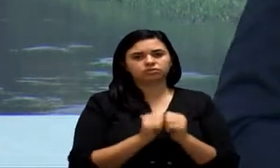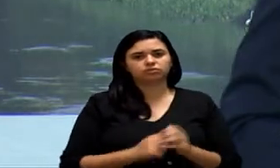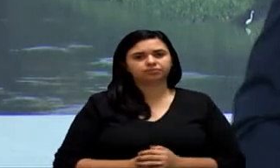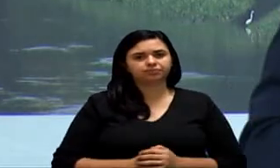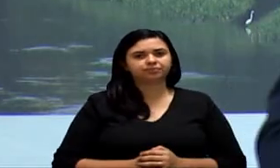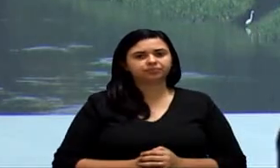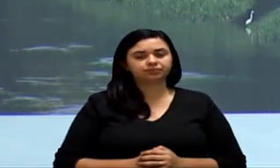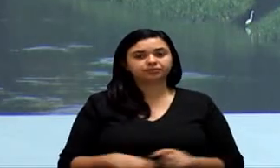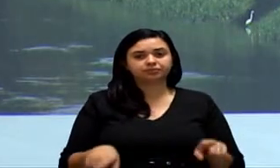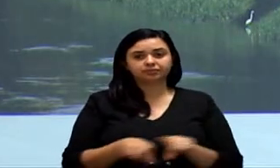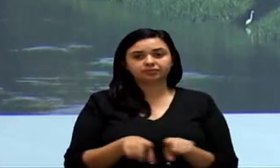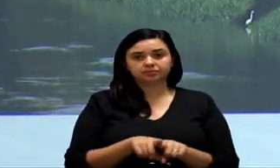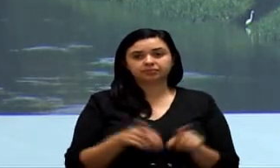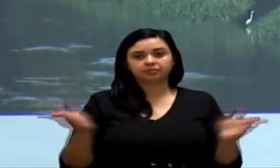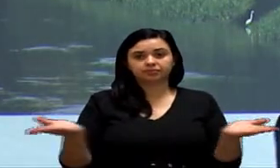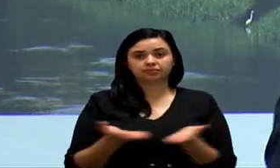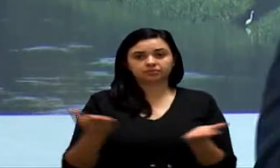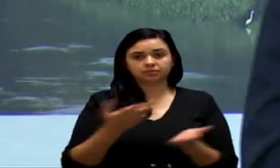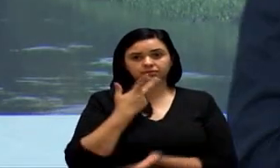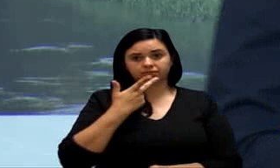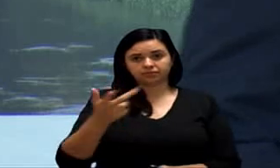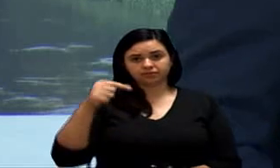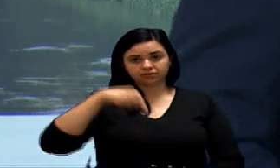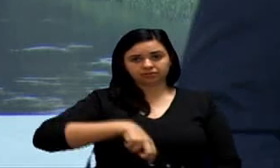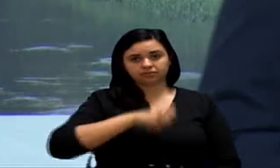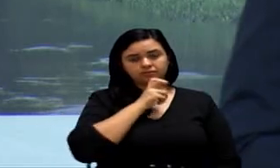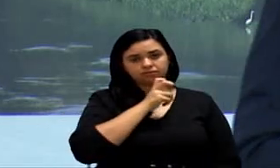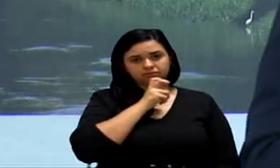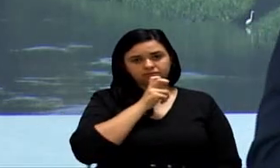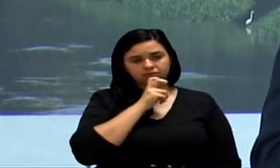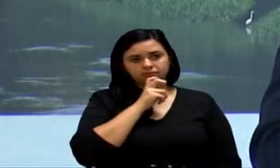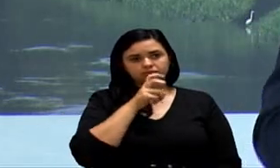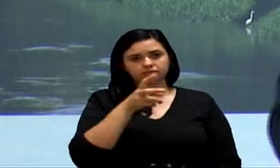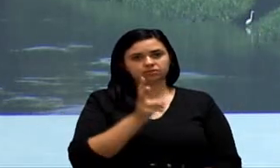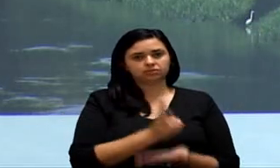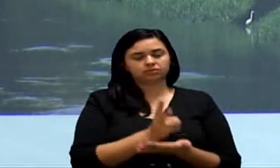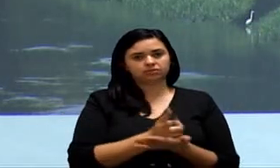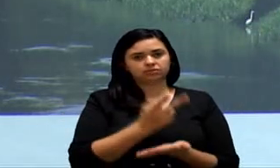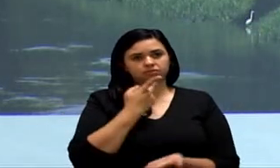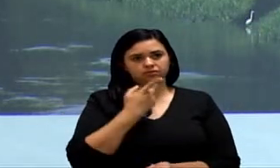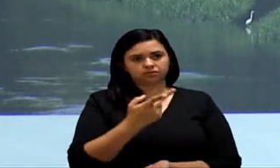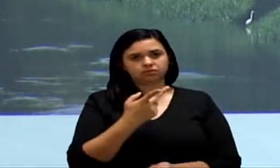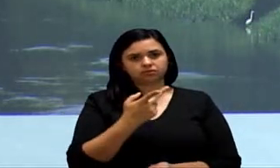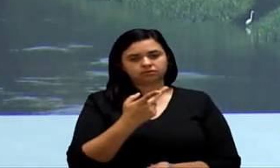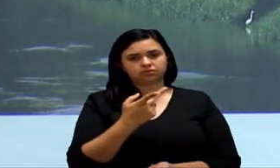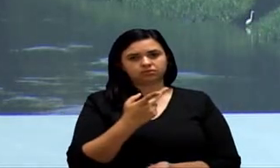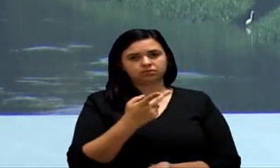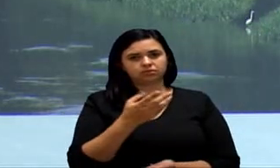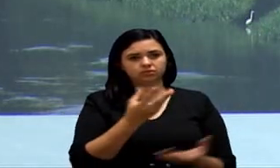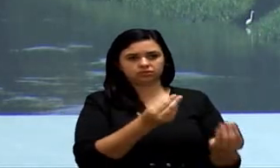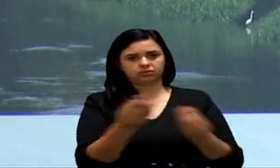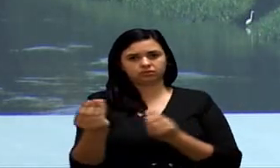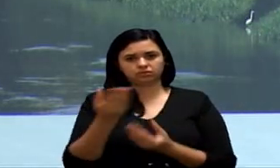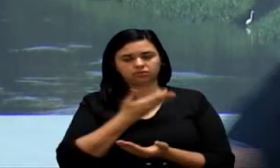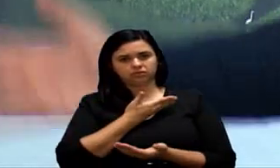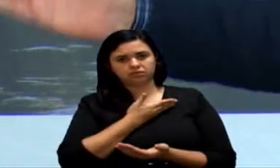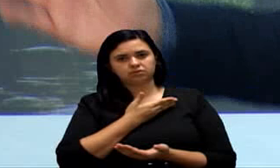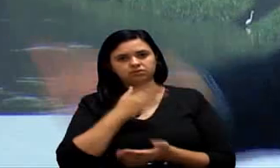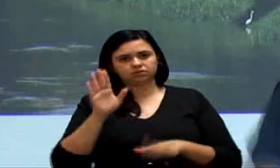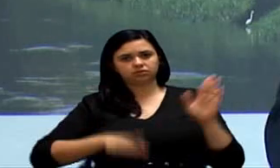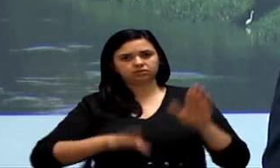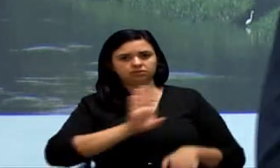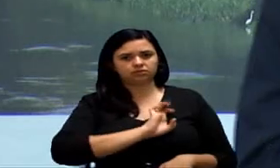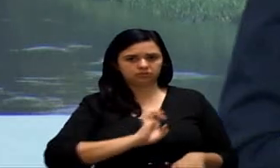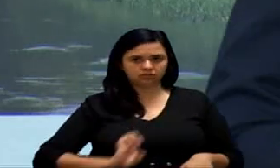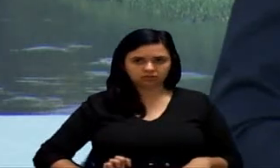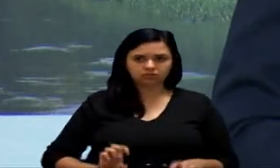eu quero falar um pouco de Sorocaba. Eu sempre falava aqui, os colegas ajudando, por ser uma demanda estadual, Cristiano Passos. Vi vários colegas